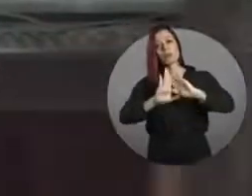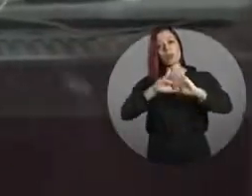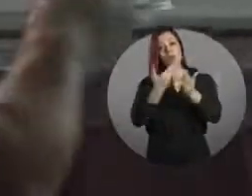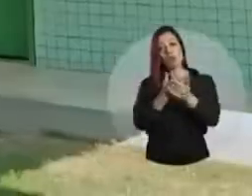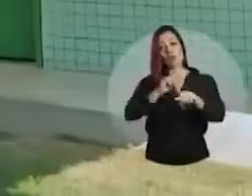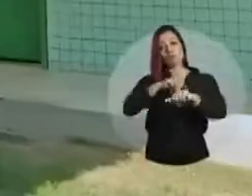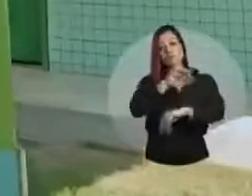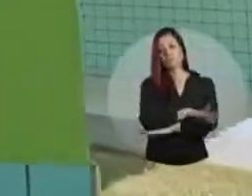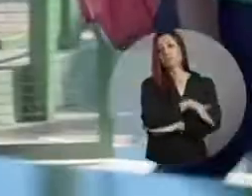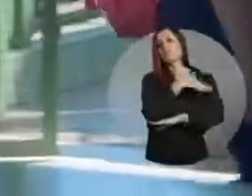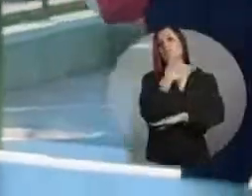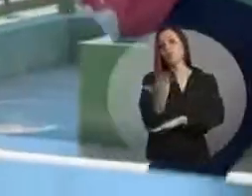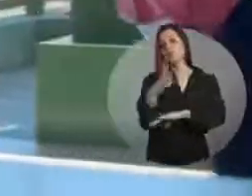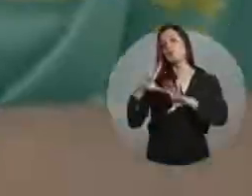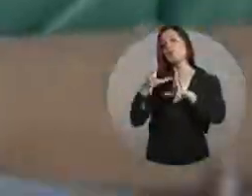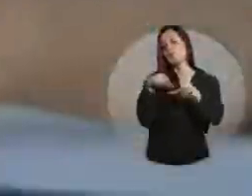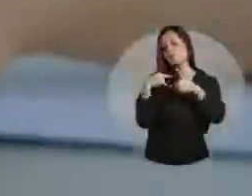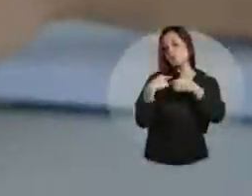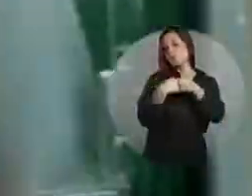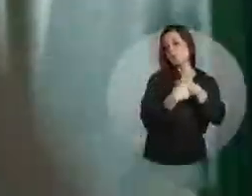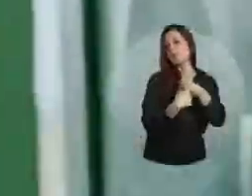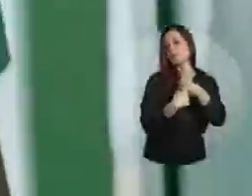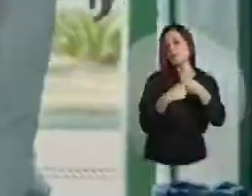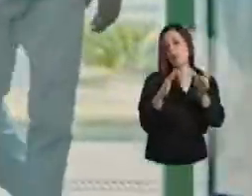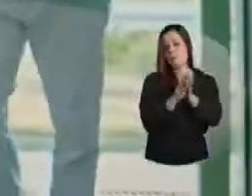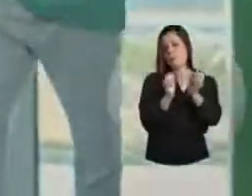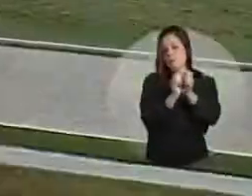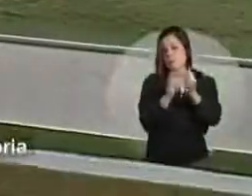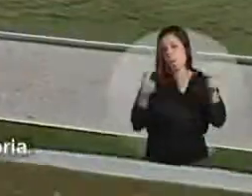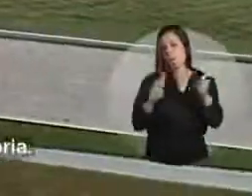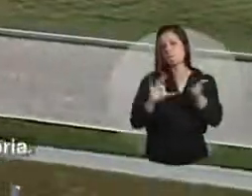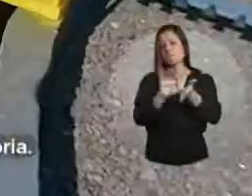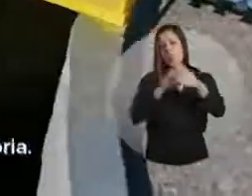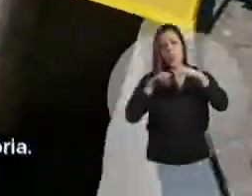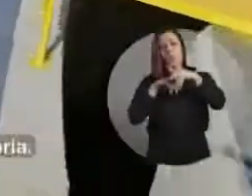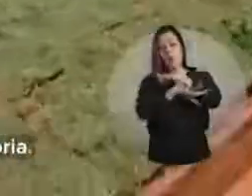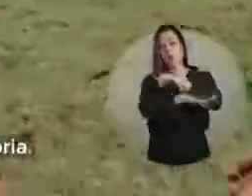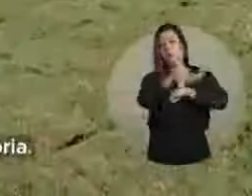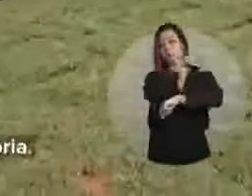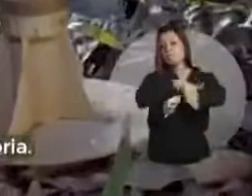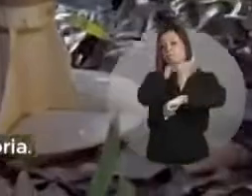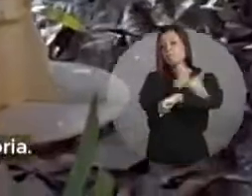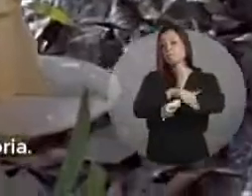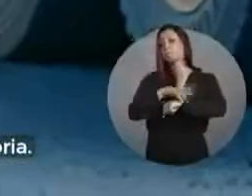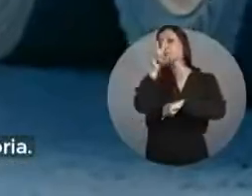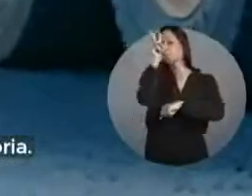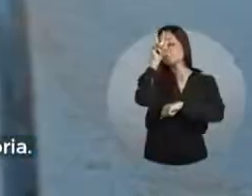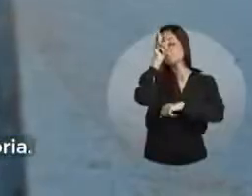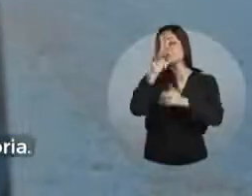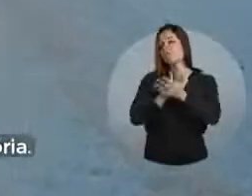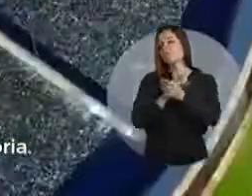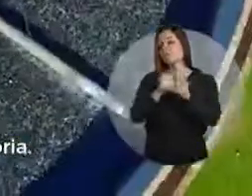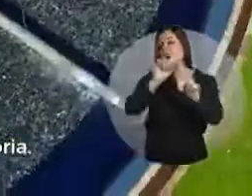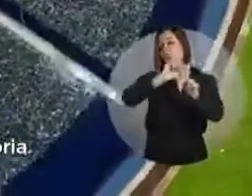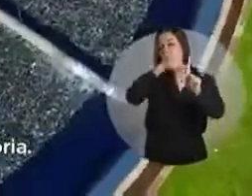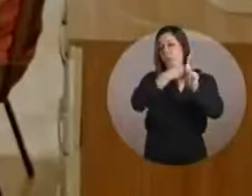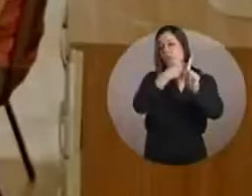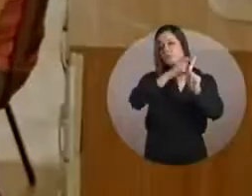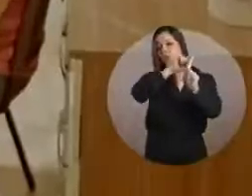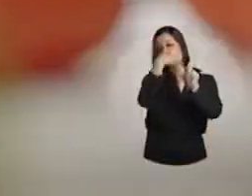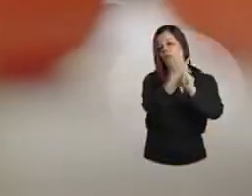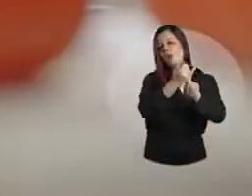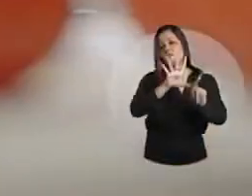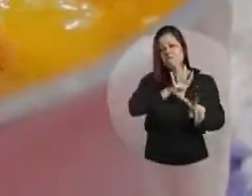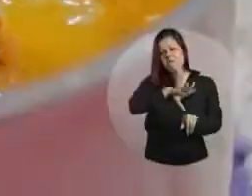postos de saúde. As escolas em tempo integral, em todos os municípios. O maior investimento em saneamento básico e asfalto da nossa história. E